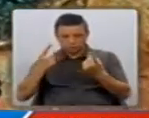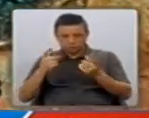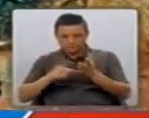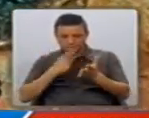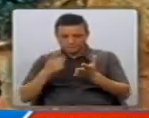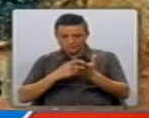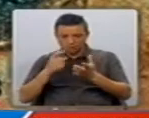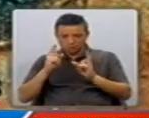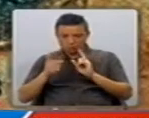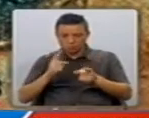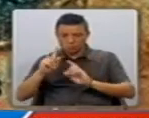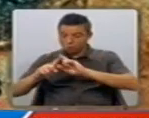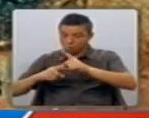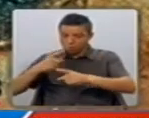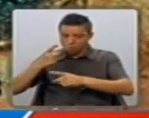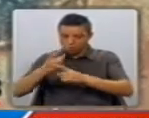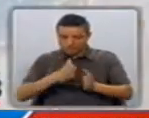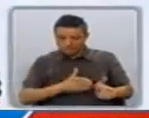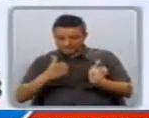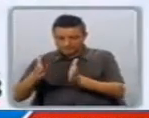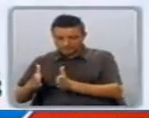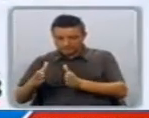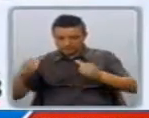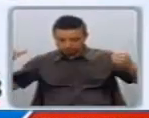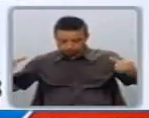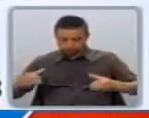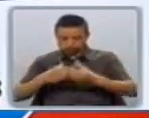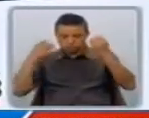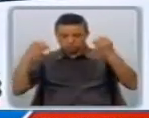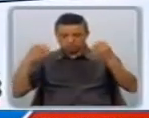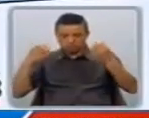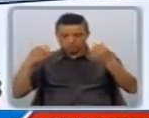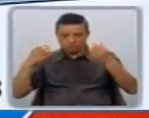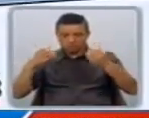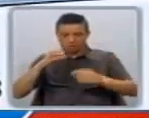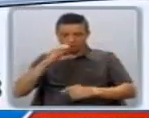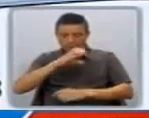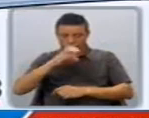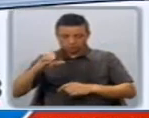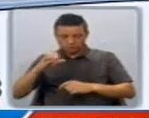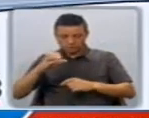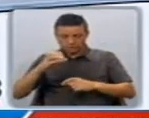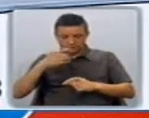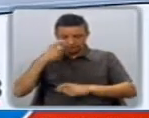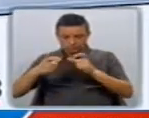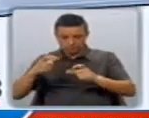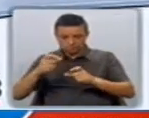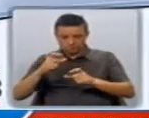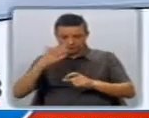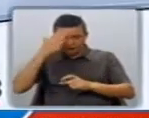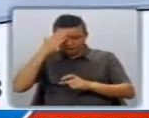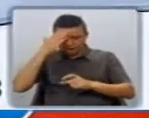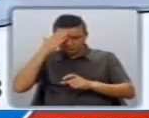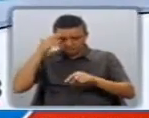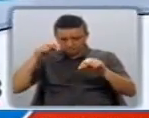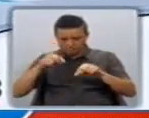encontrar a outra parte, o outro asteroide que terá colidido. E o que os cientistas acham, vários cientistas, várias nacionalidades, é que